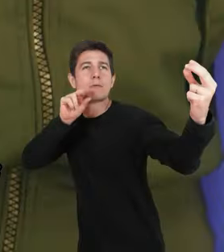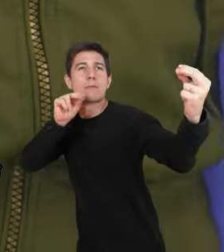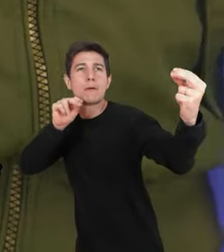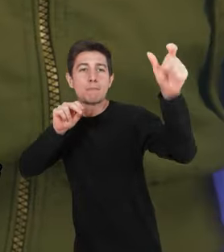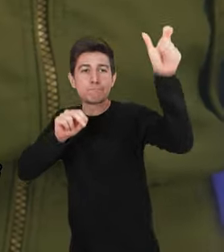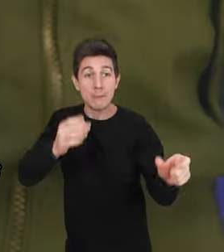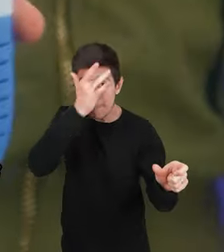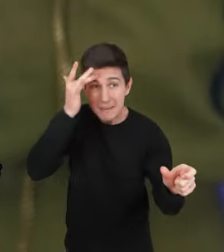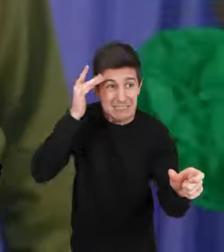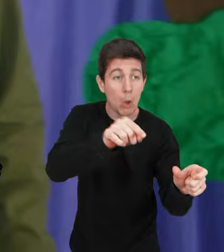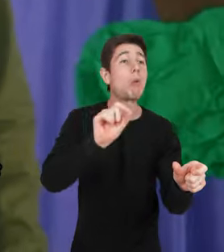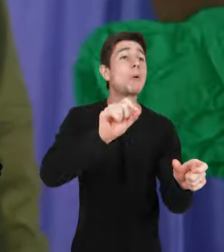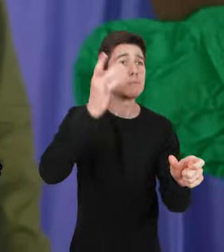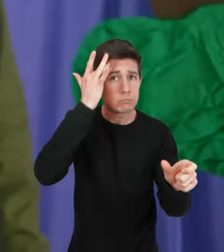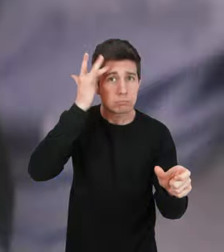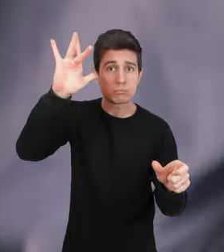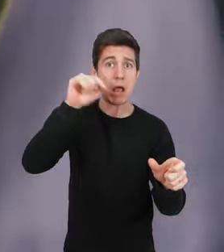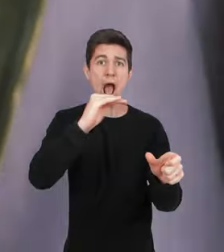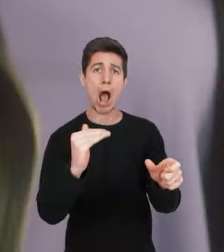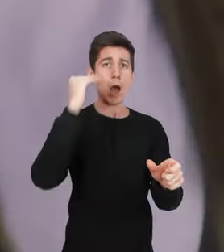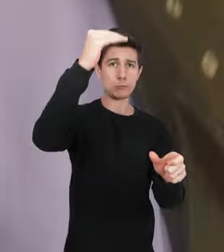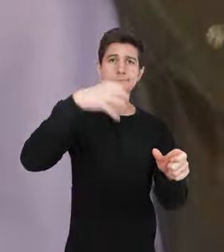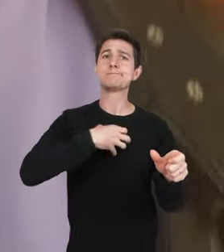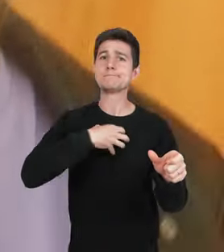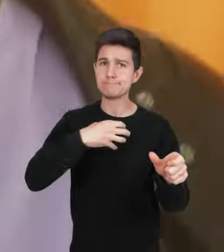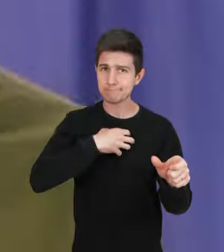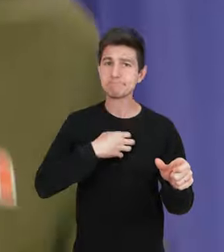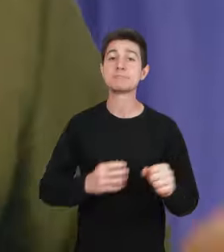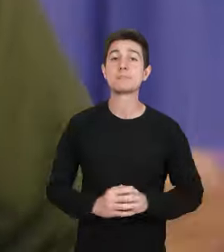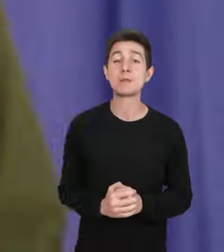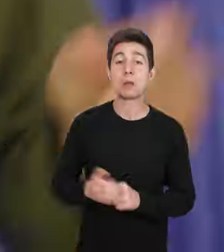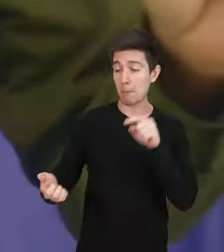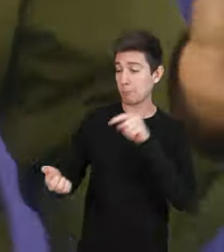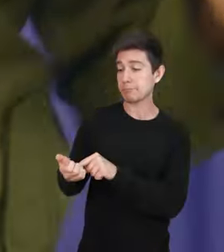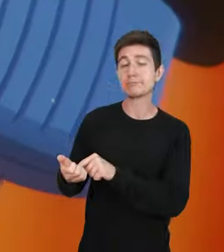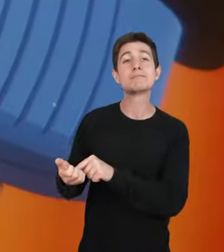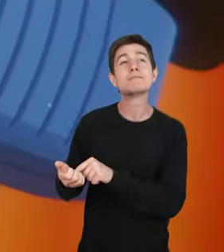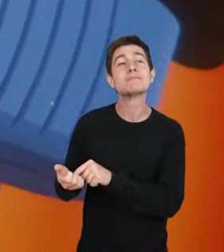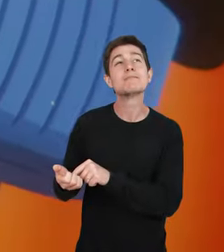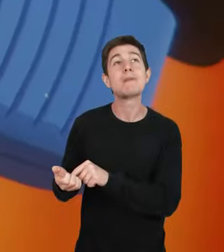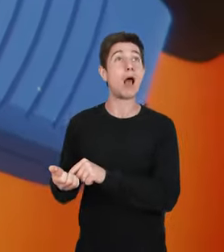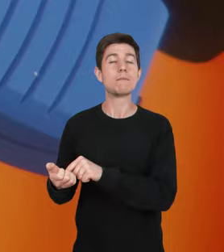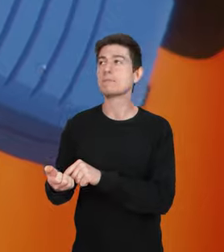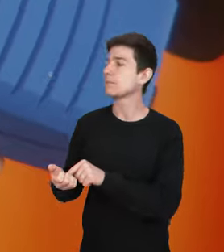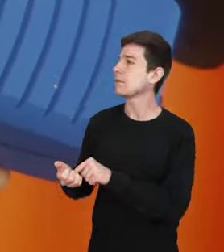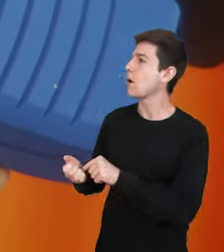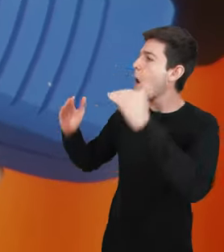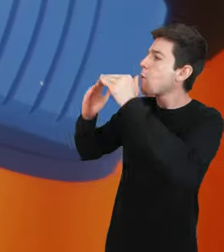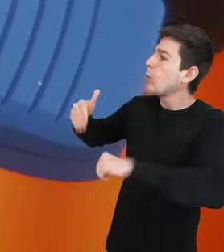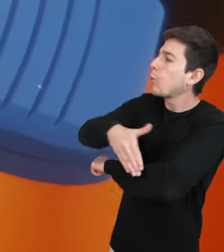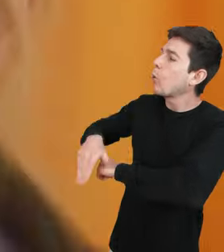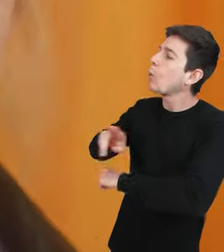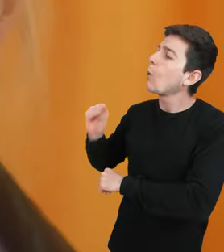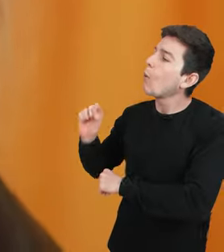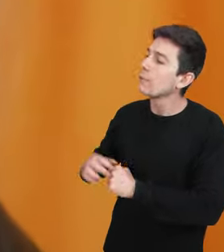brinquedo que usa algoritmos para conectar crianças com adultos desconhecidos. Basta apertar o botão e ver se tem alguém querendo dar um oi. Onde